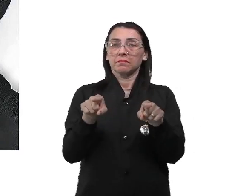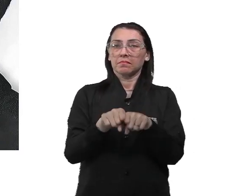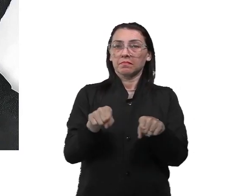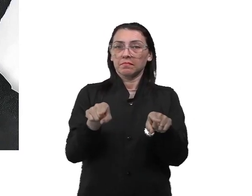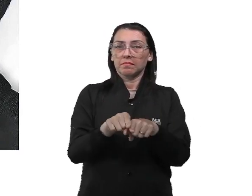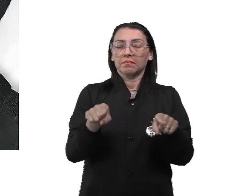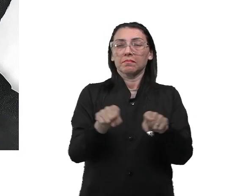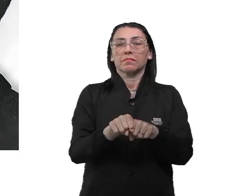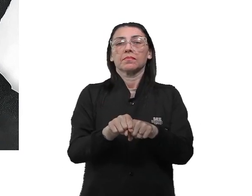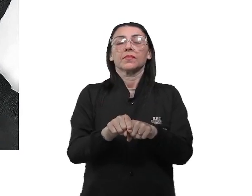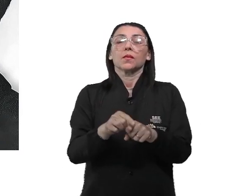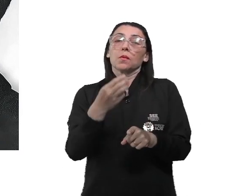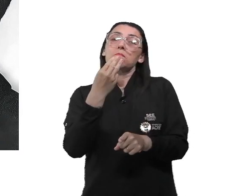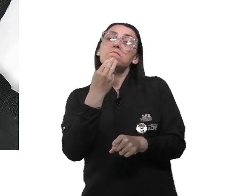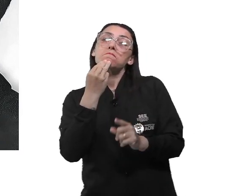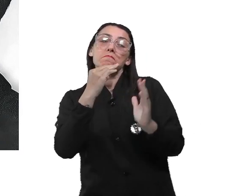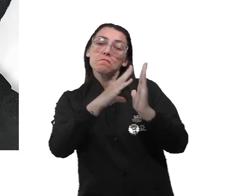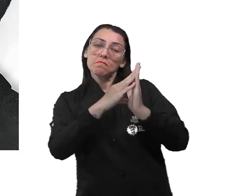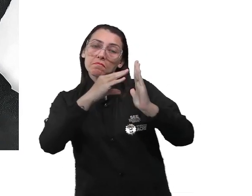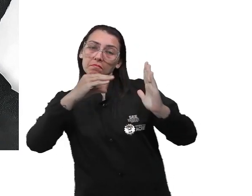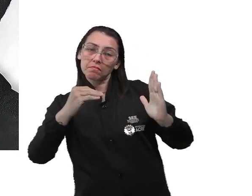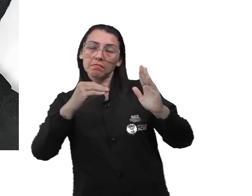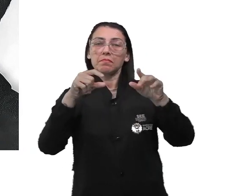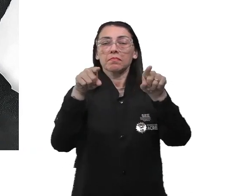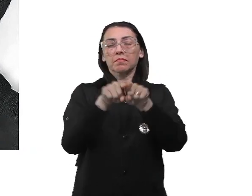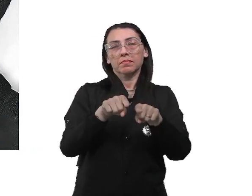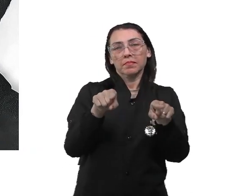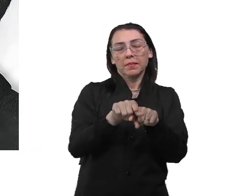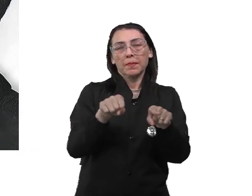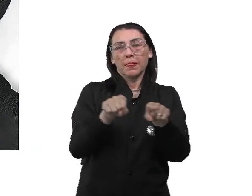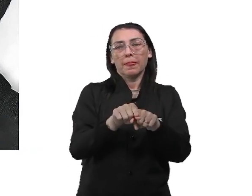questão do estilo machadiano, escravocrata,